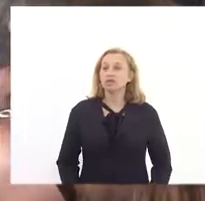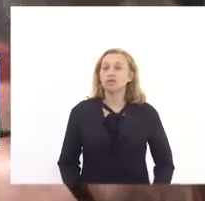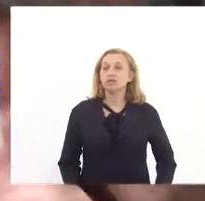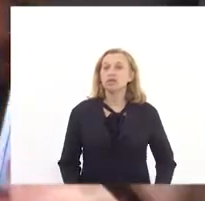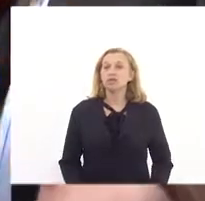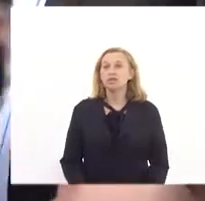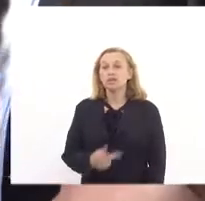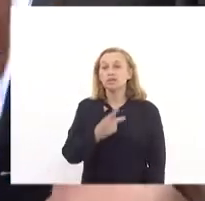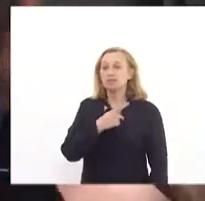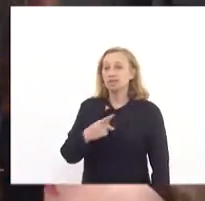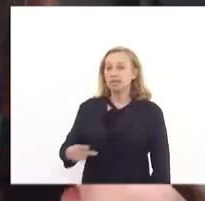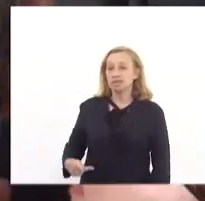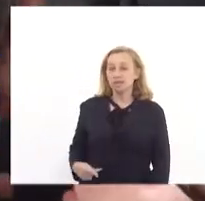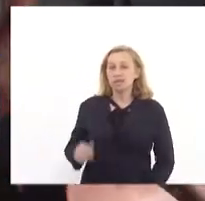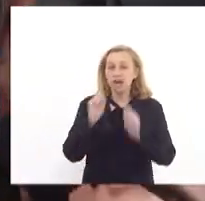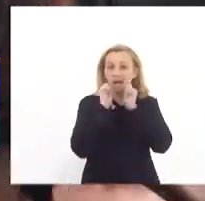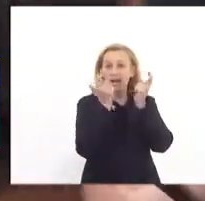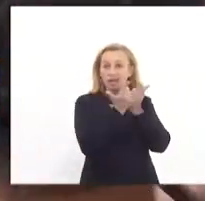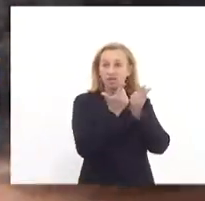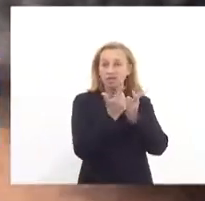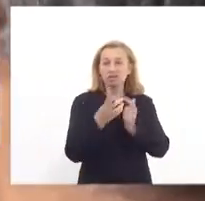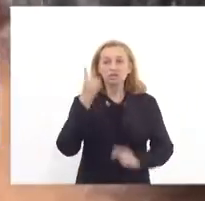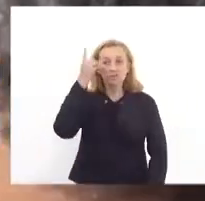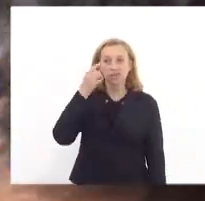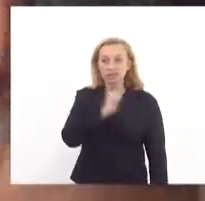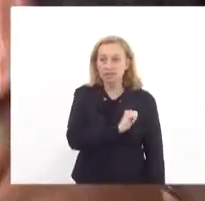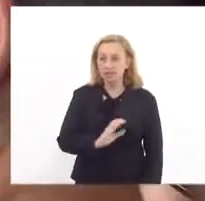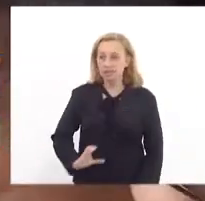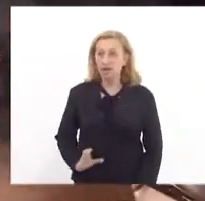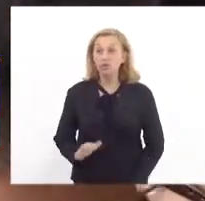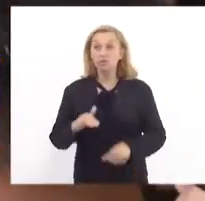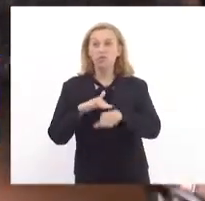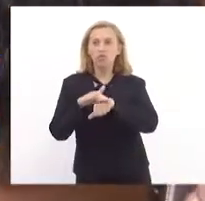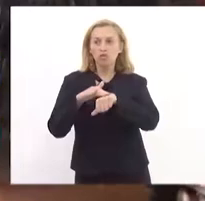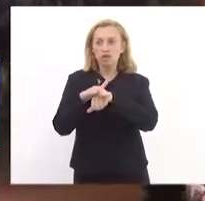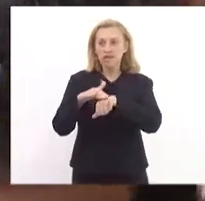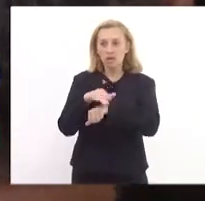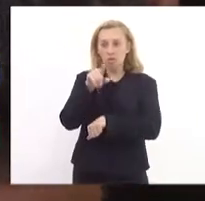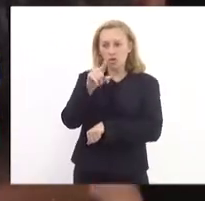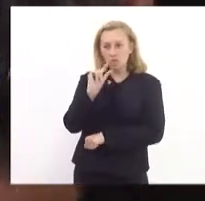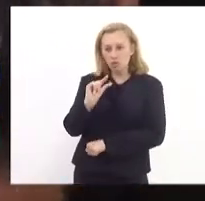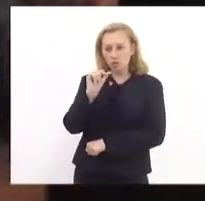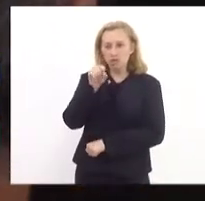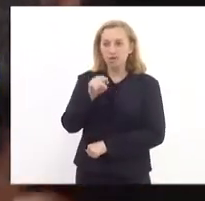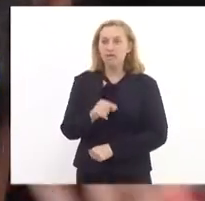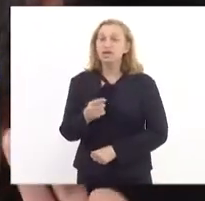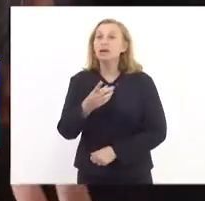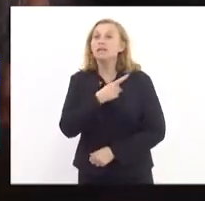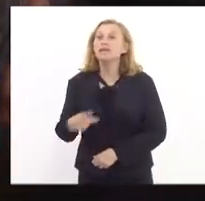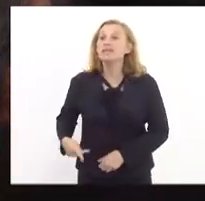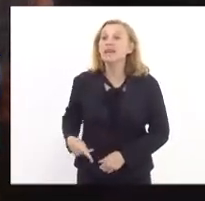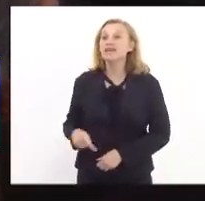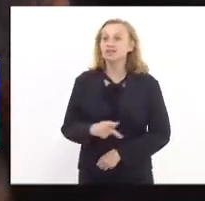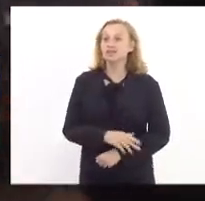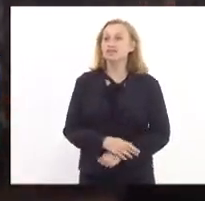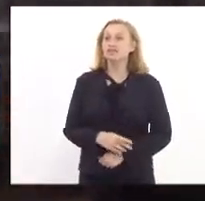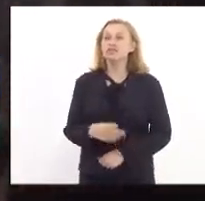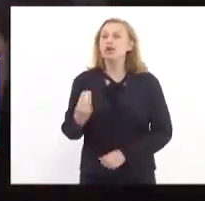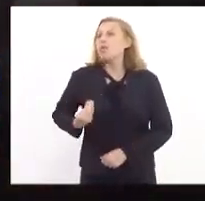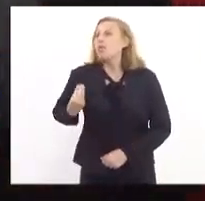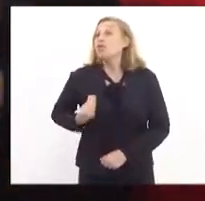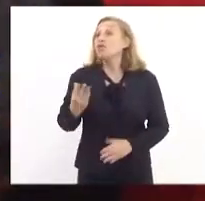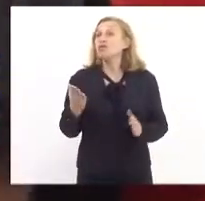Presidente da Alerj aqui, deputado André Ciliano. Vamos tentar conversar com ele aqui. Presidente, estamos ao